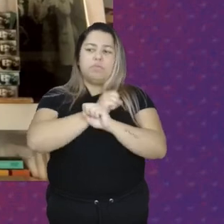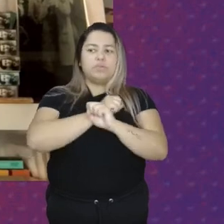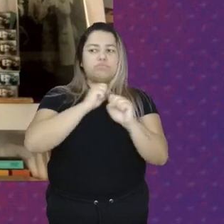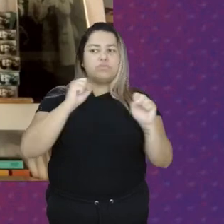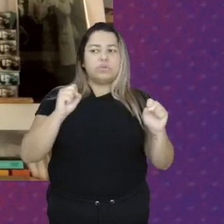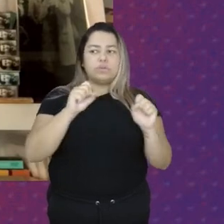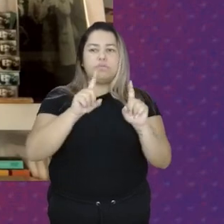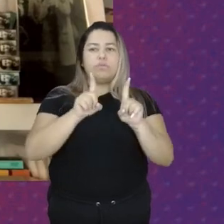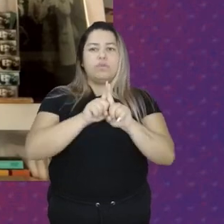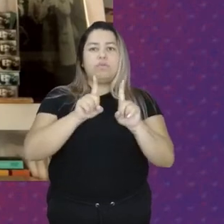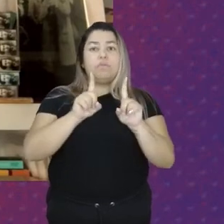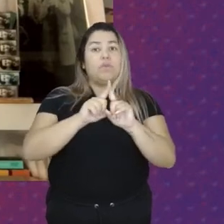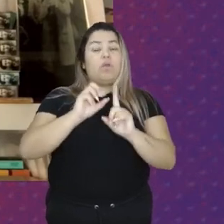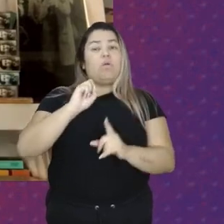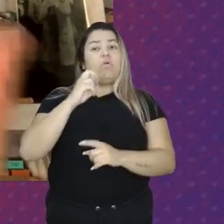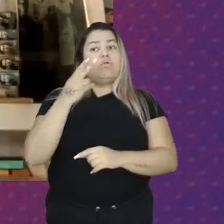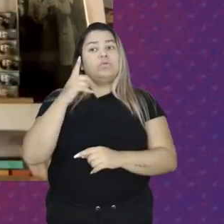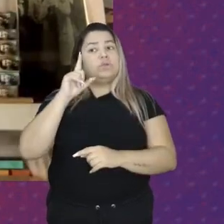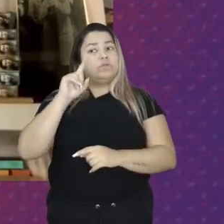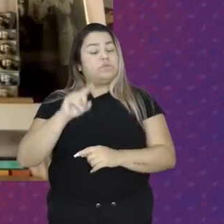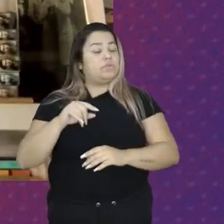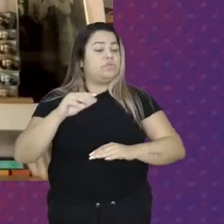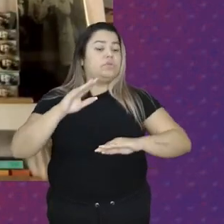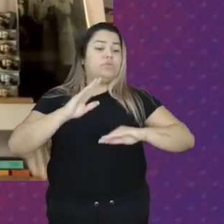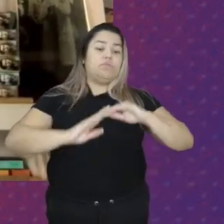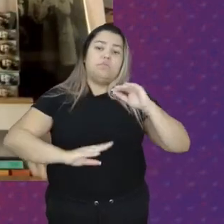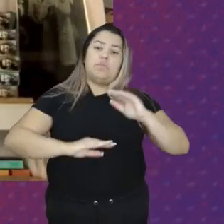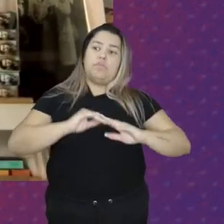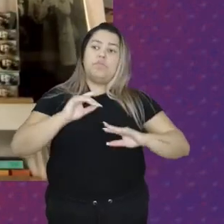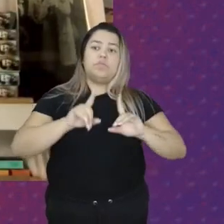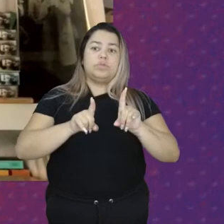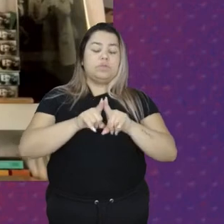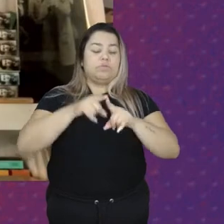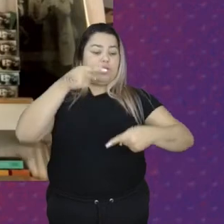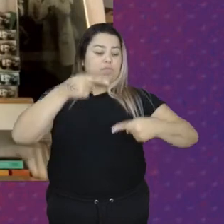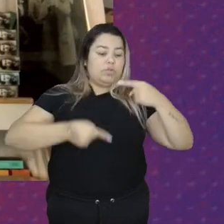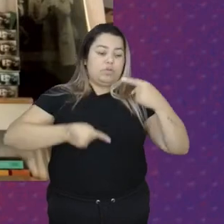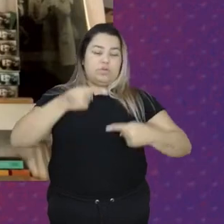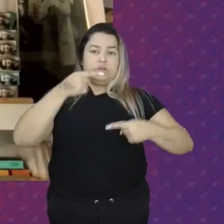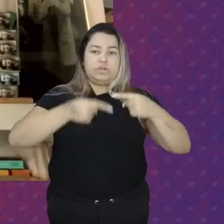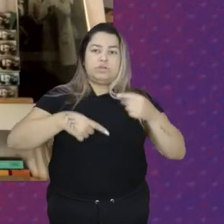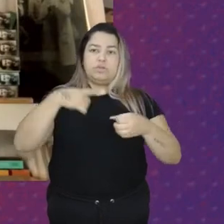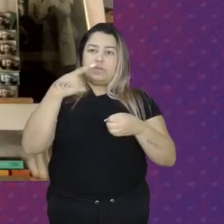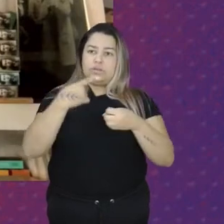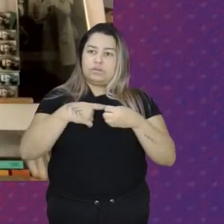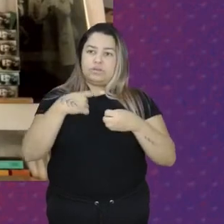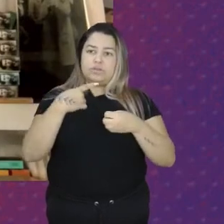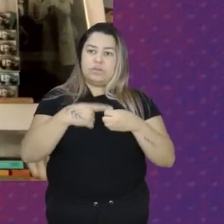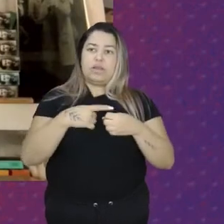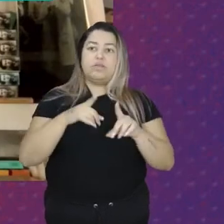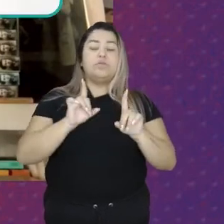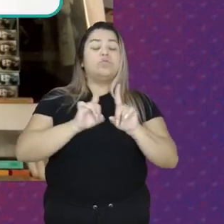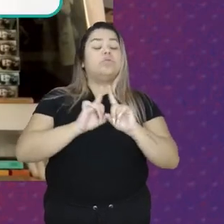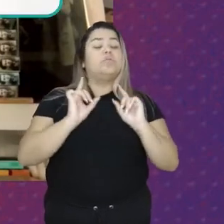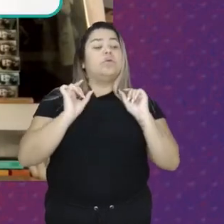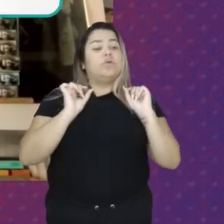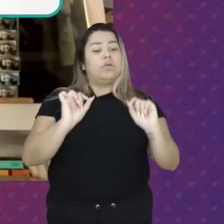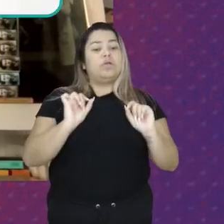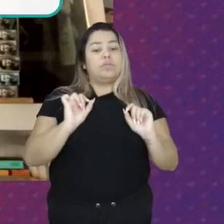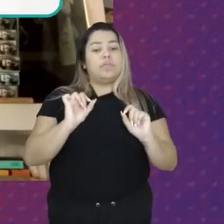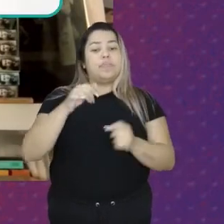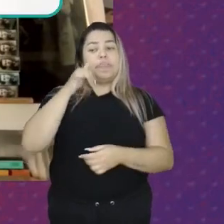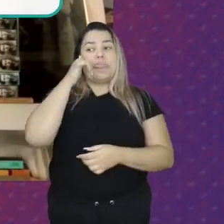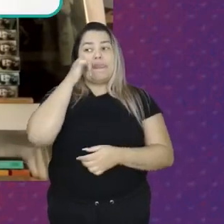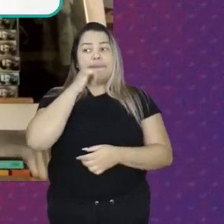questões, seja para essa campanha, seja para o debate das cidades. A questão do direito das mulheres